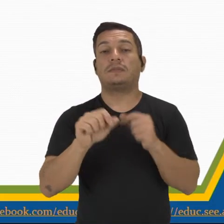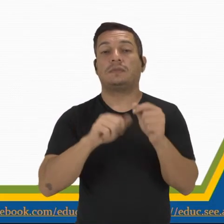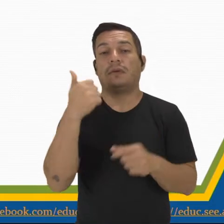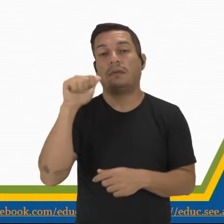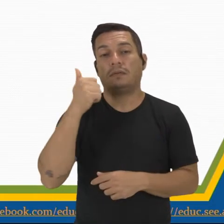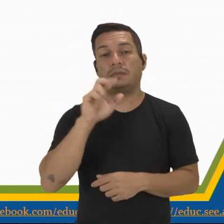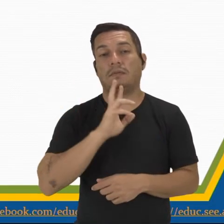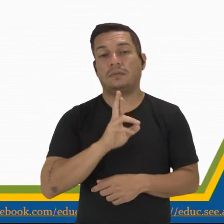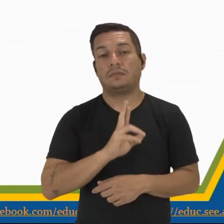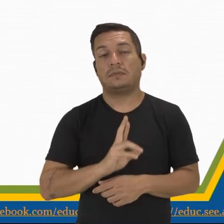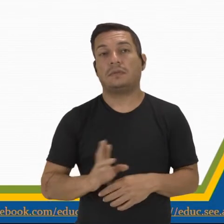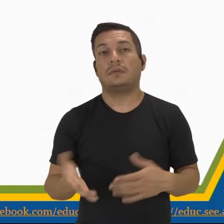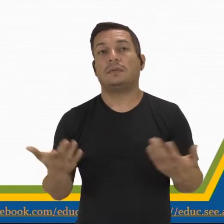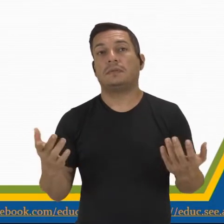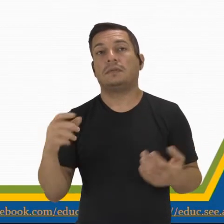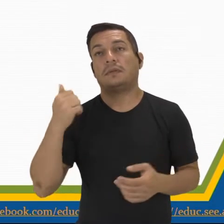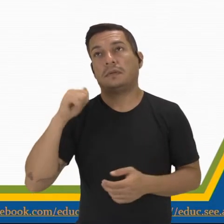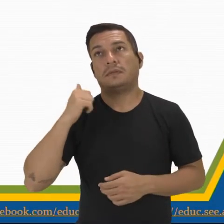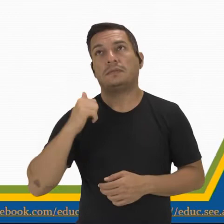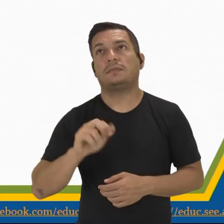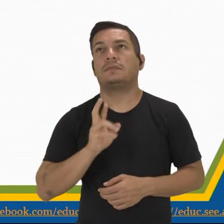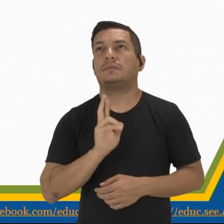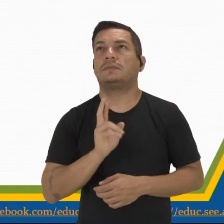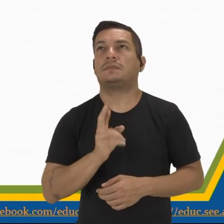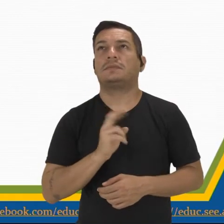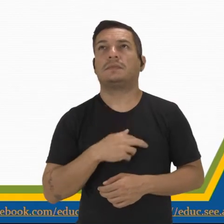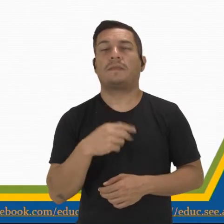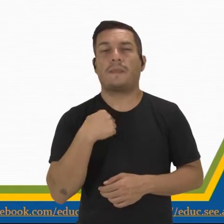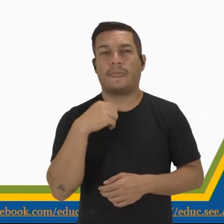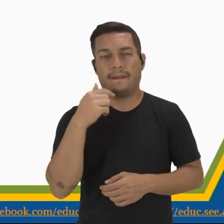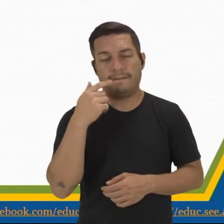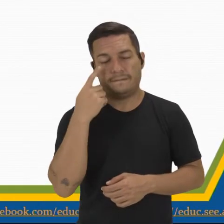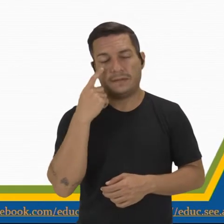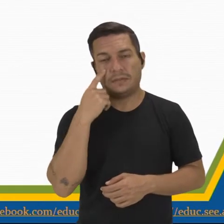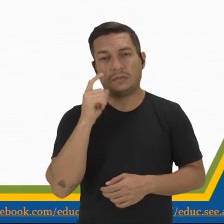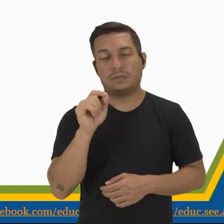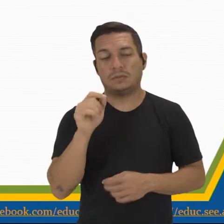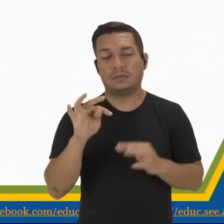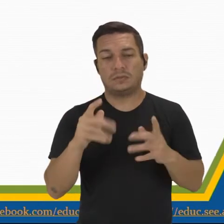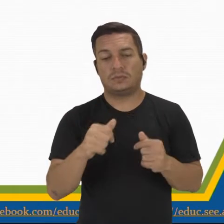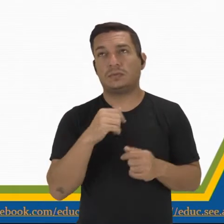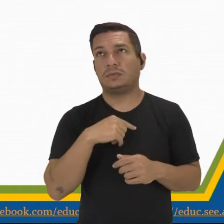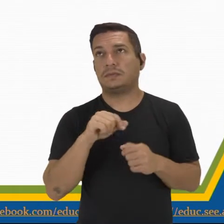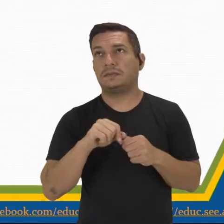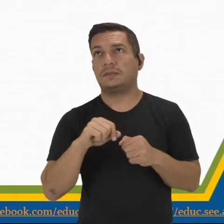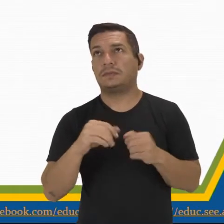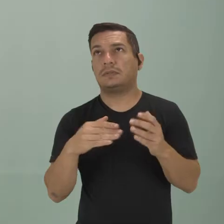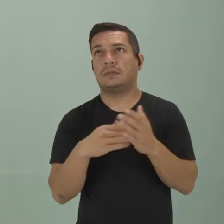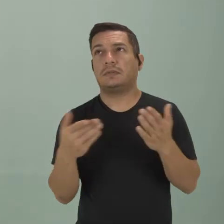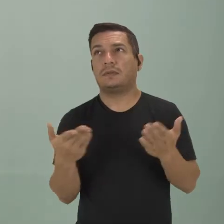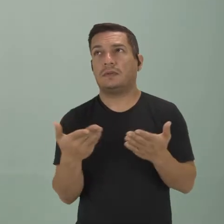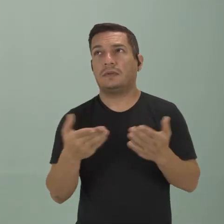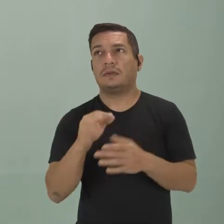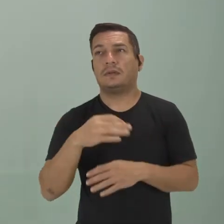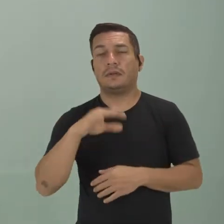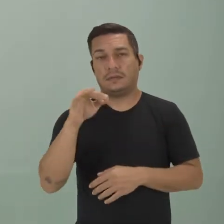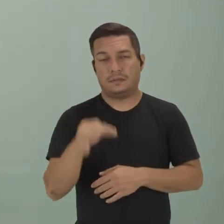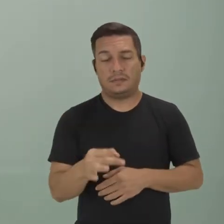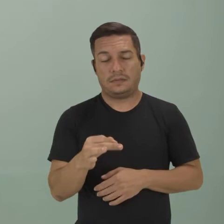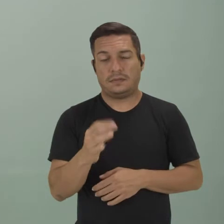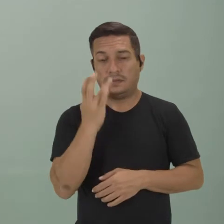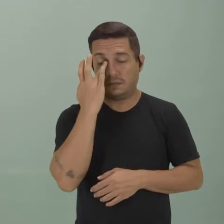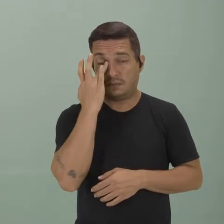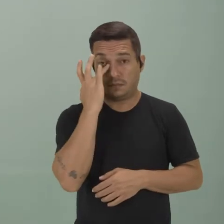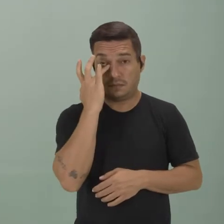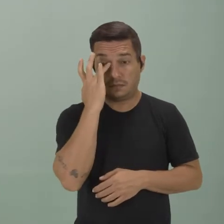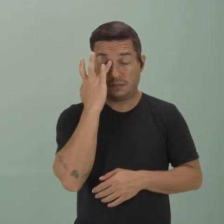vamos analisar os resultados. Analisar os resultados é verificar se tudo aquilo que você fez até agora está de